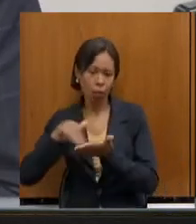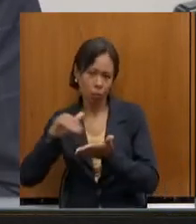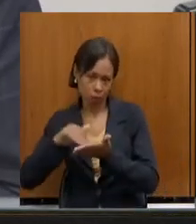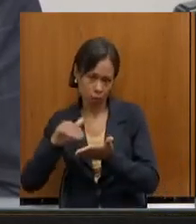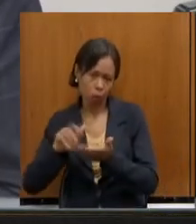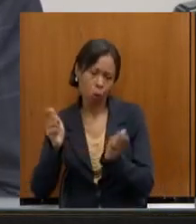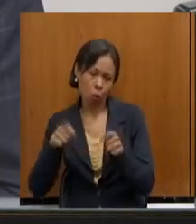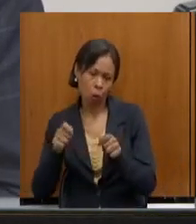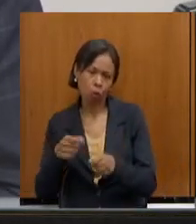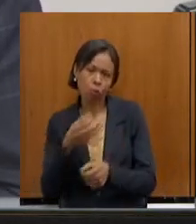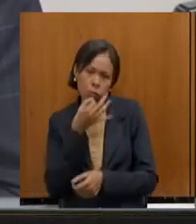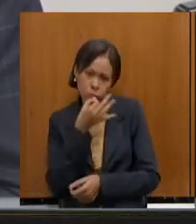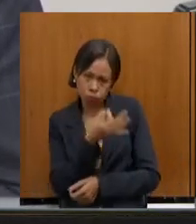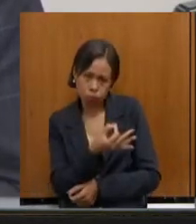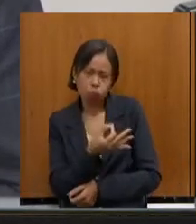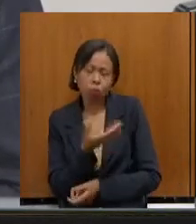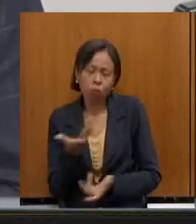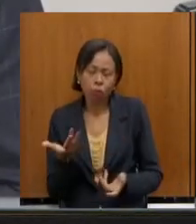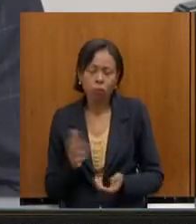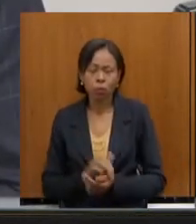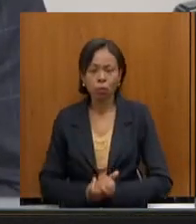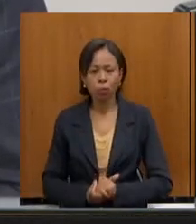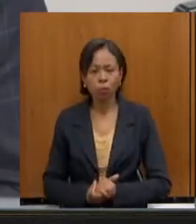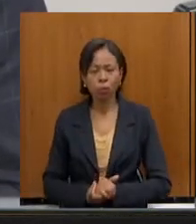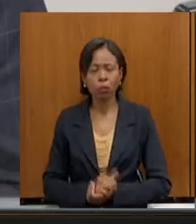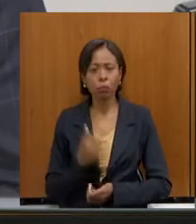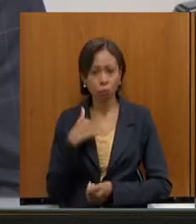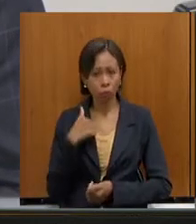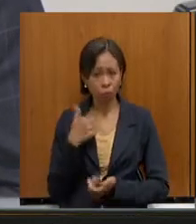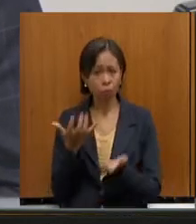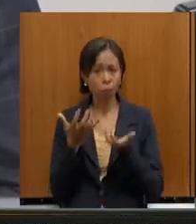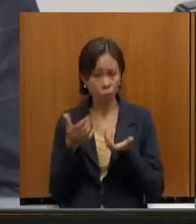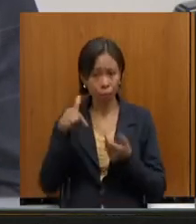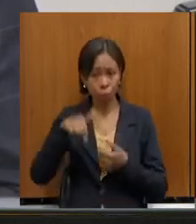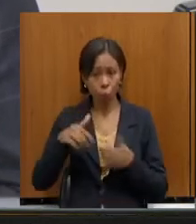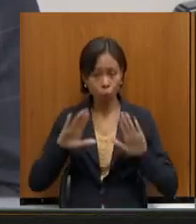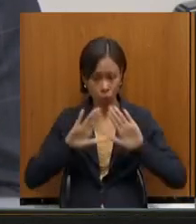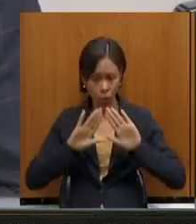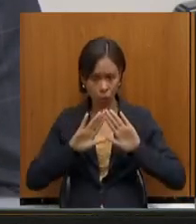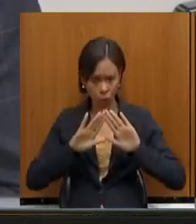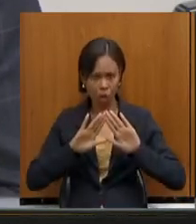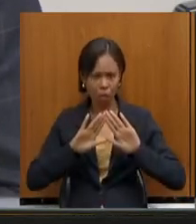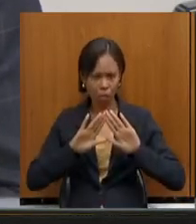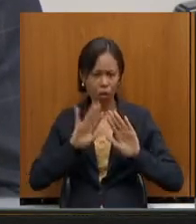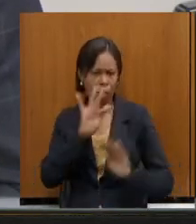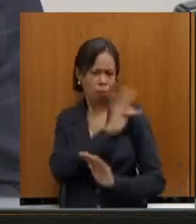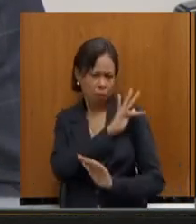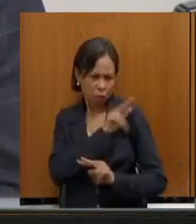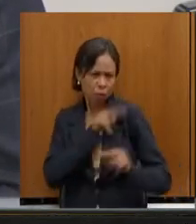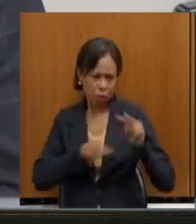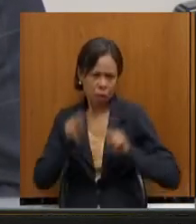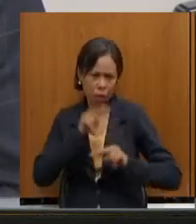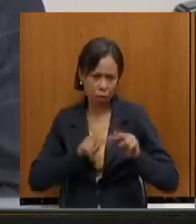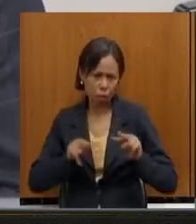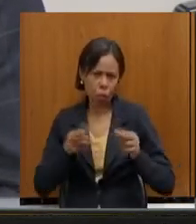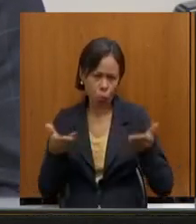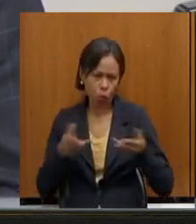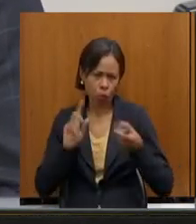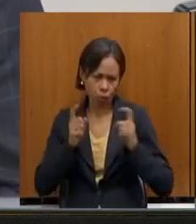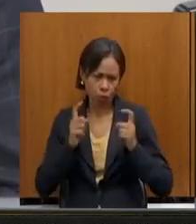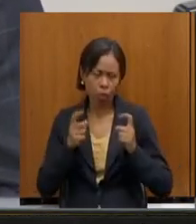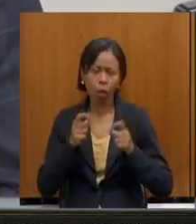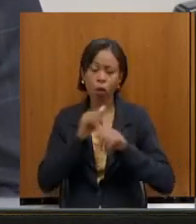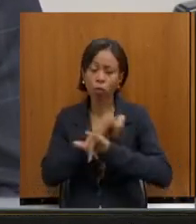contribuições eu queria que essa Assembleia fiscaliza deixaste uma mensagem